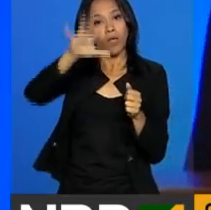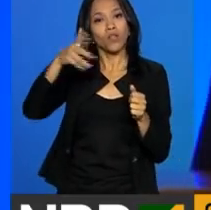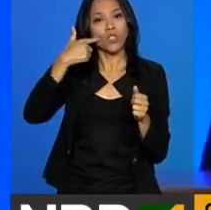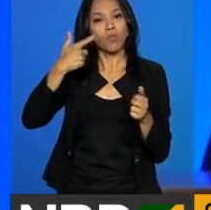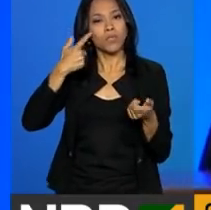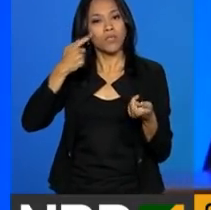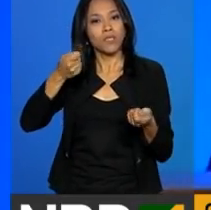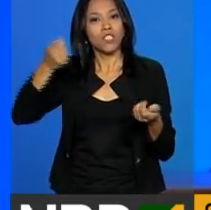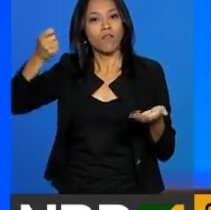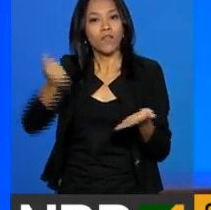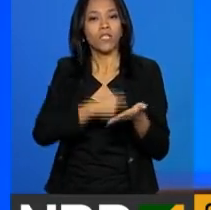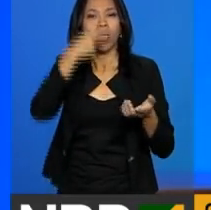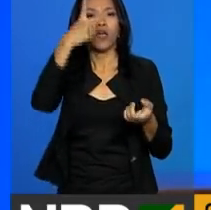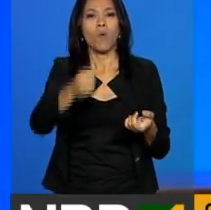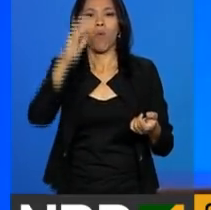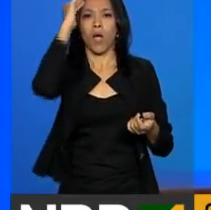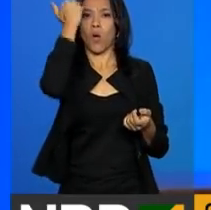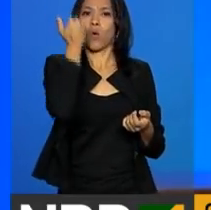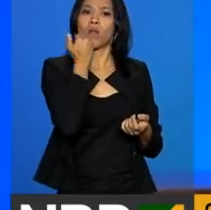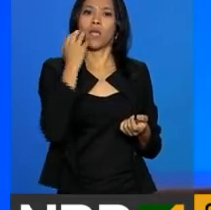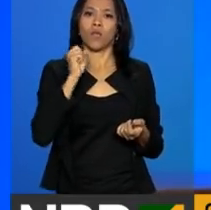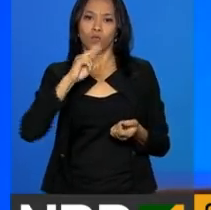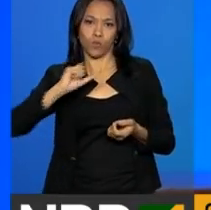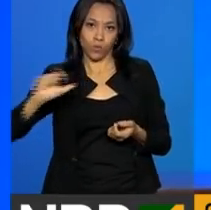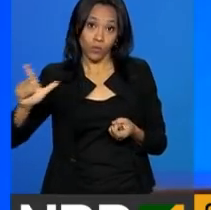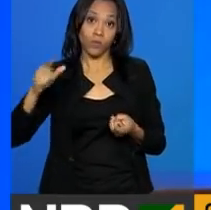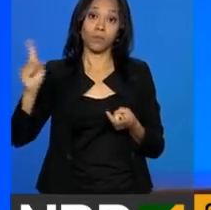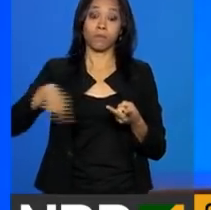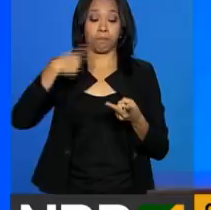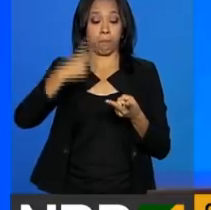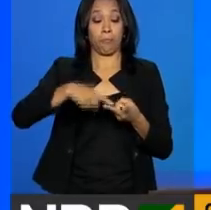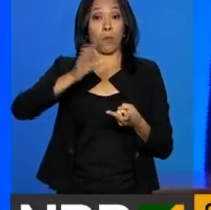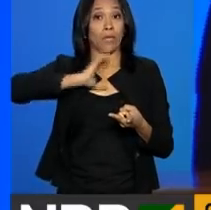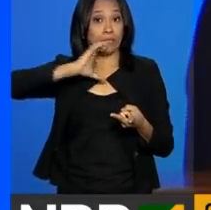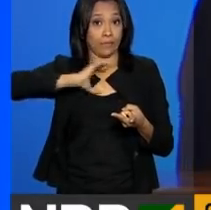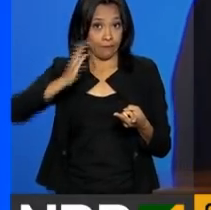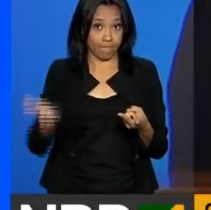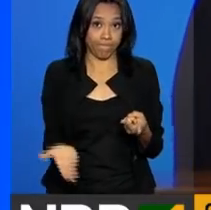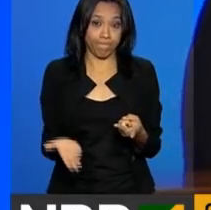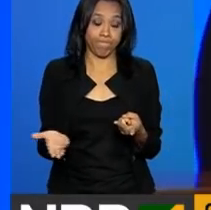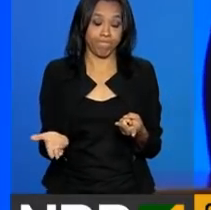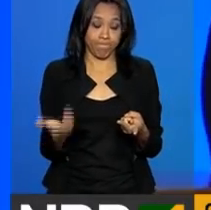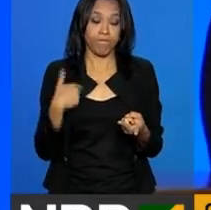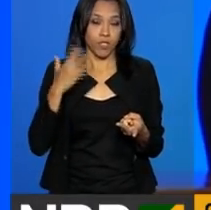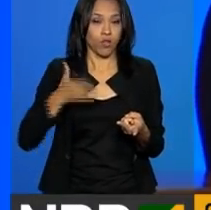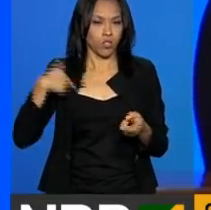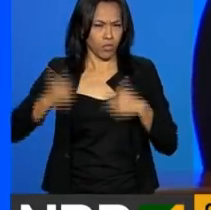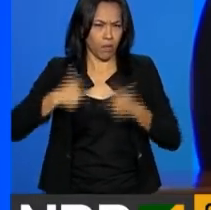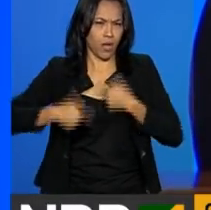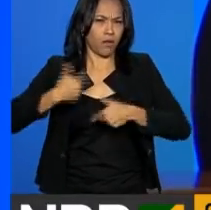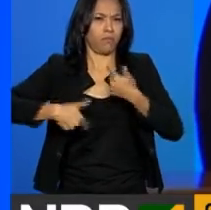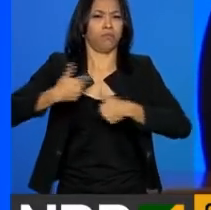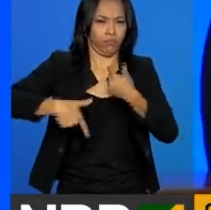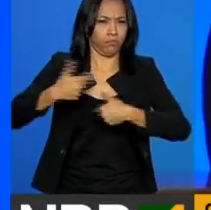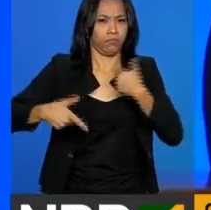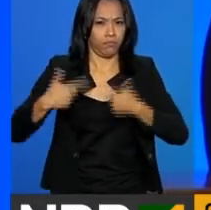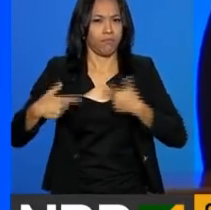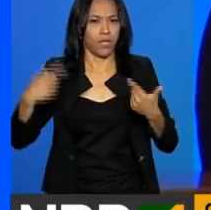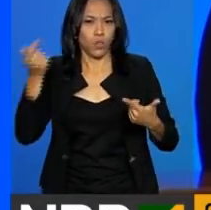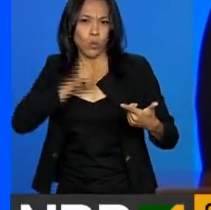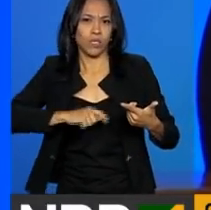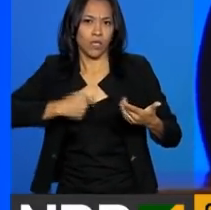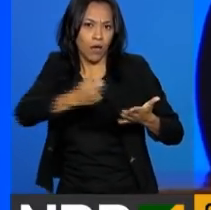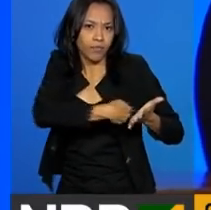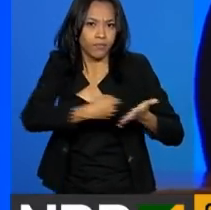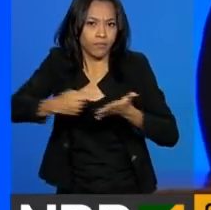acordo com a coreia do sul ea coreia com o canadá não é nós estamos trabalhando nessa direção